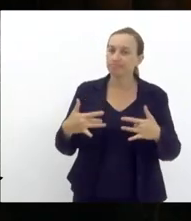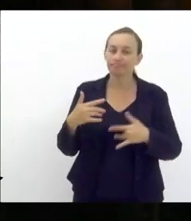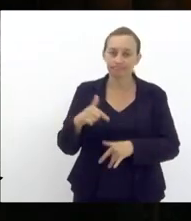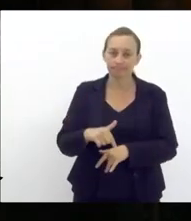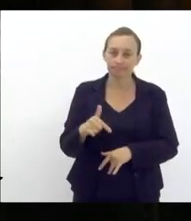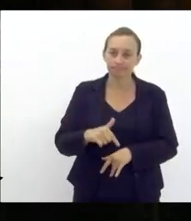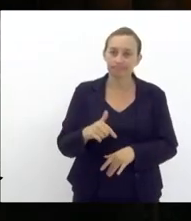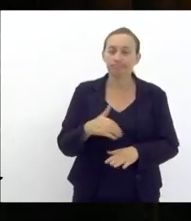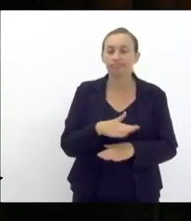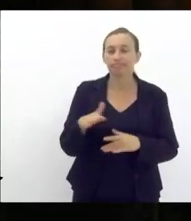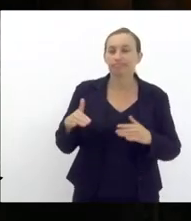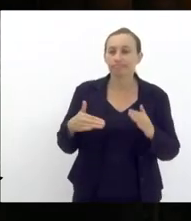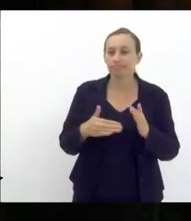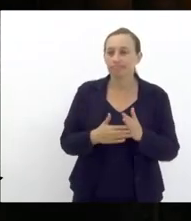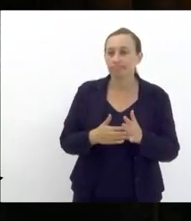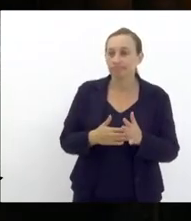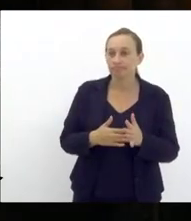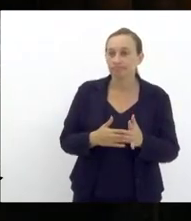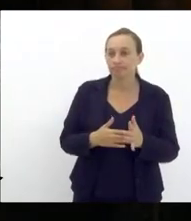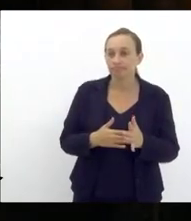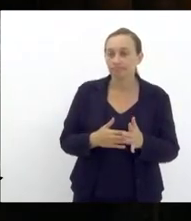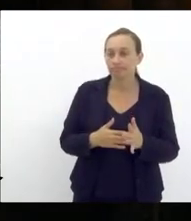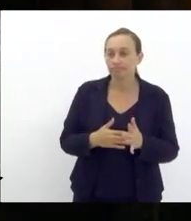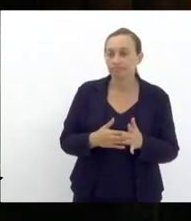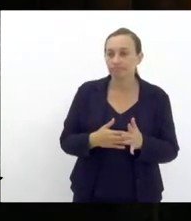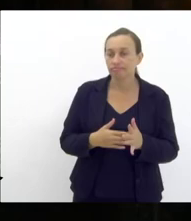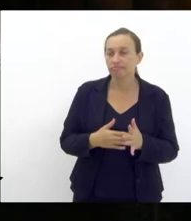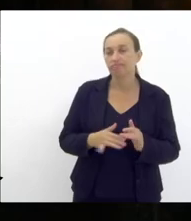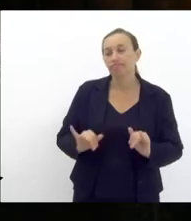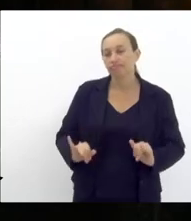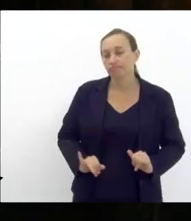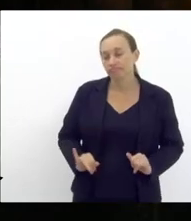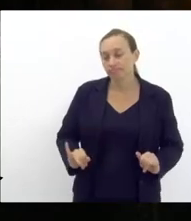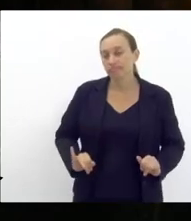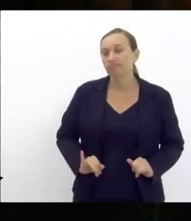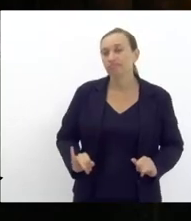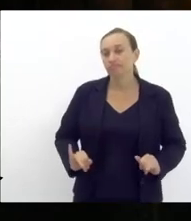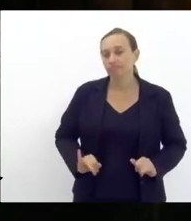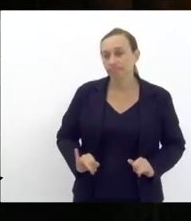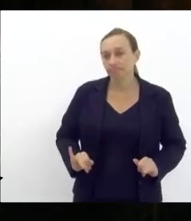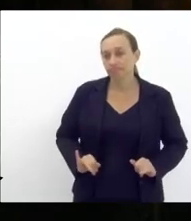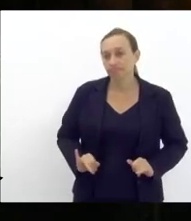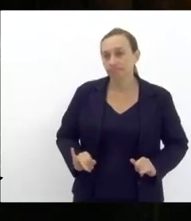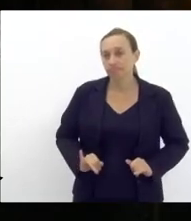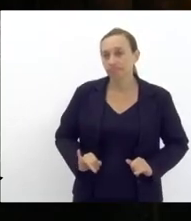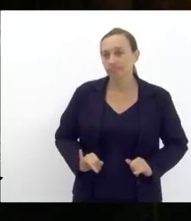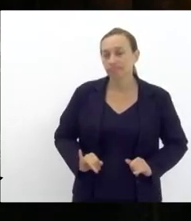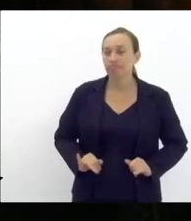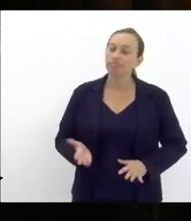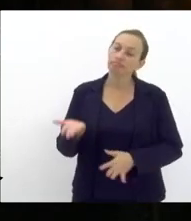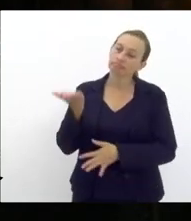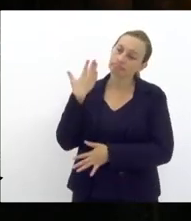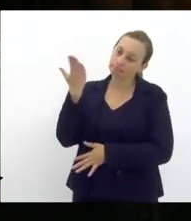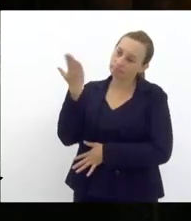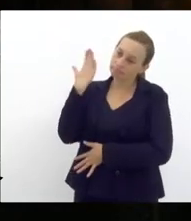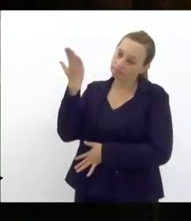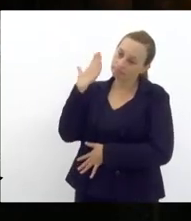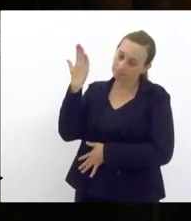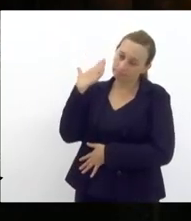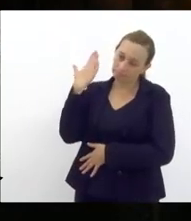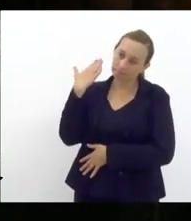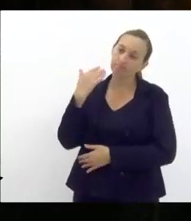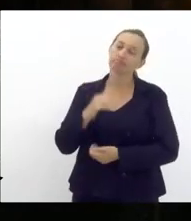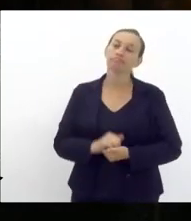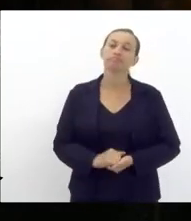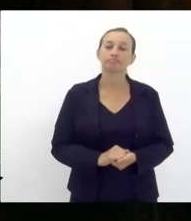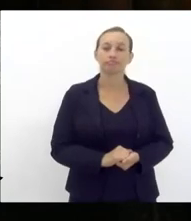aqui com aqueles e aquelas que foram e ainda sentem ainda hoje né os resquícios e os impactos do